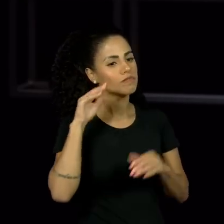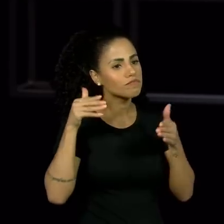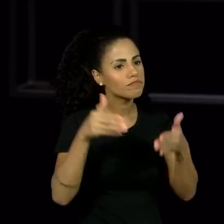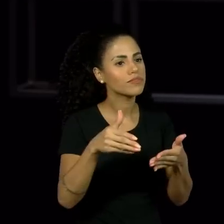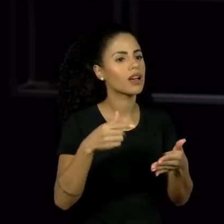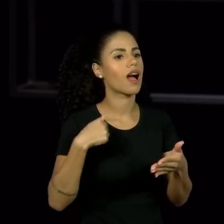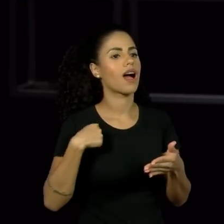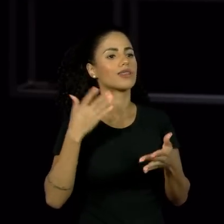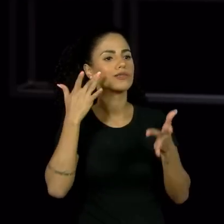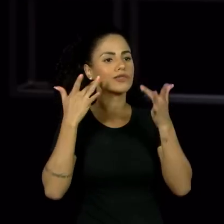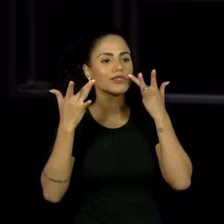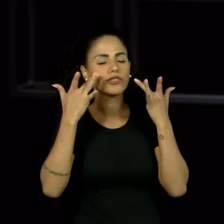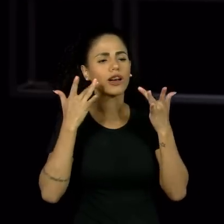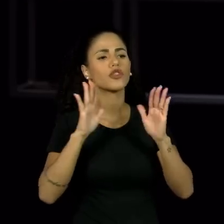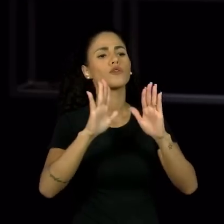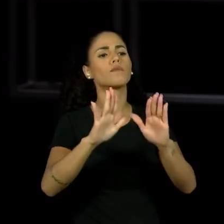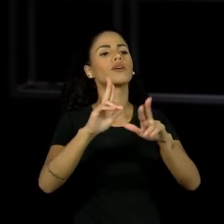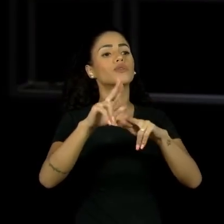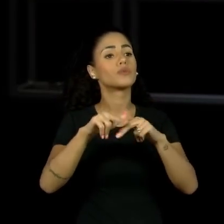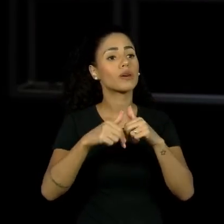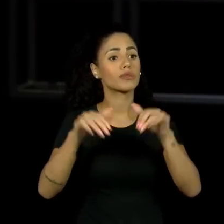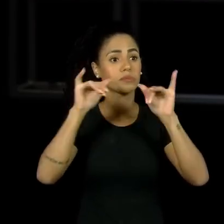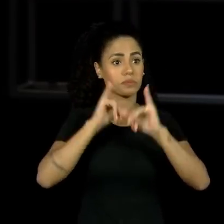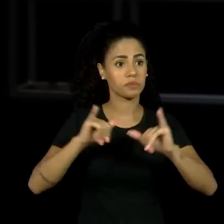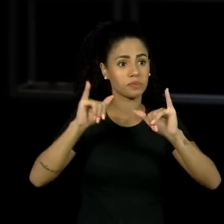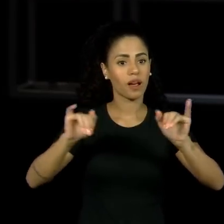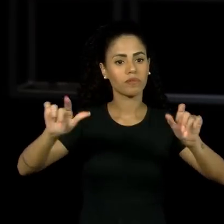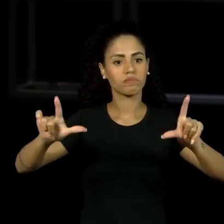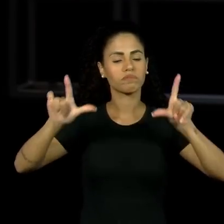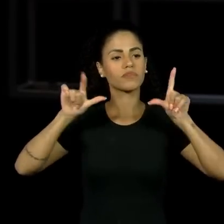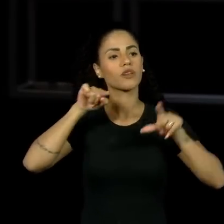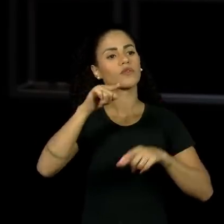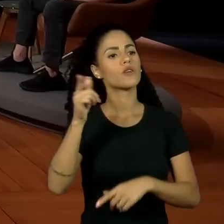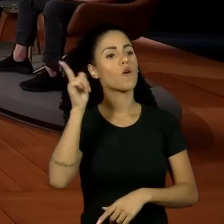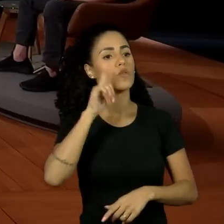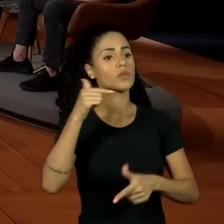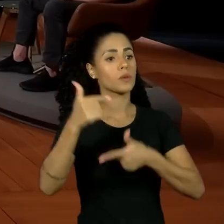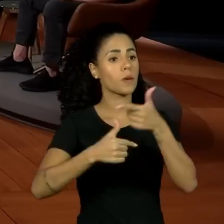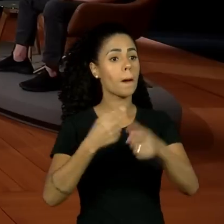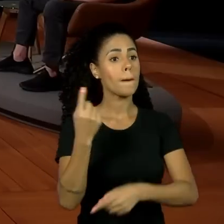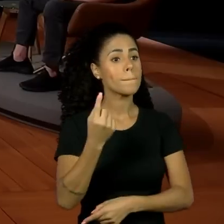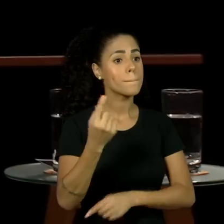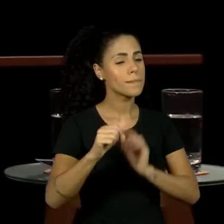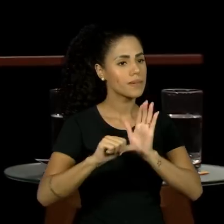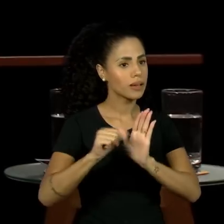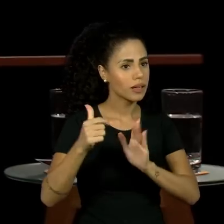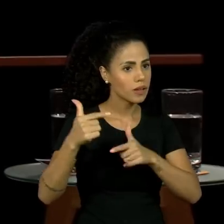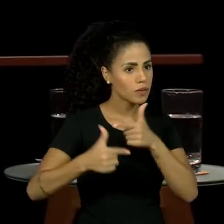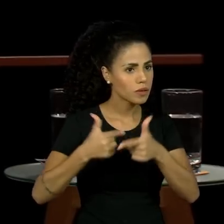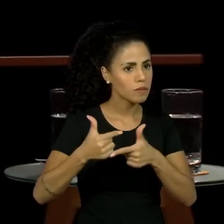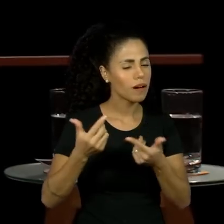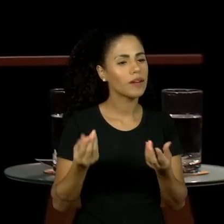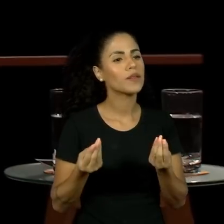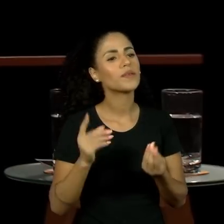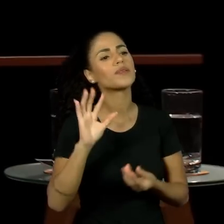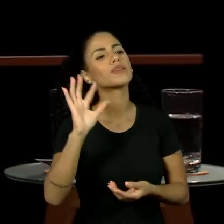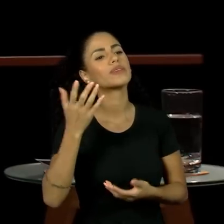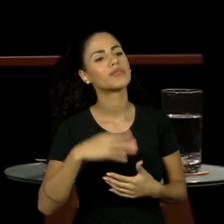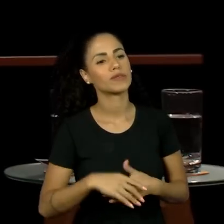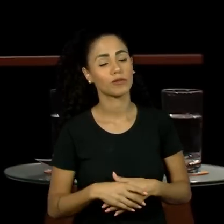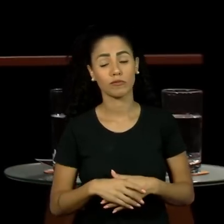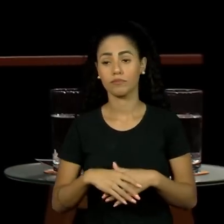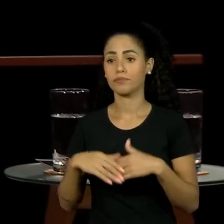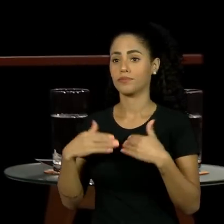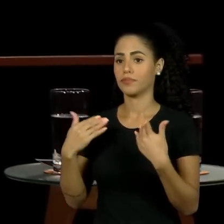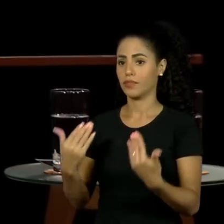ao teatro, mas foi por conta de um comercial de publicidade que você conseguiu seu primeiro trabalho na TV. Como é que foi isso? Quando